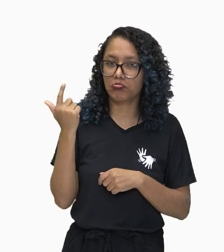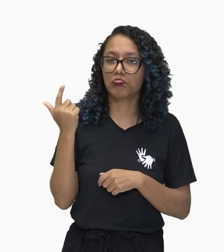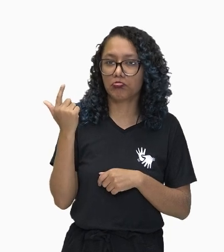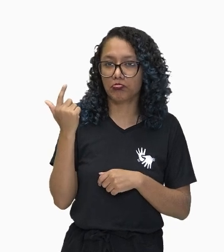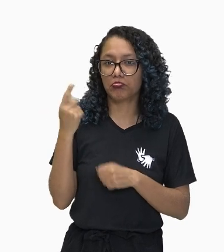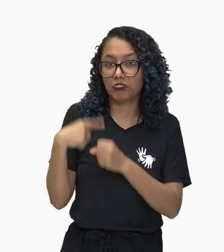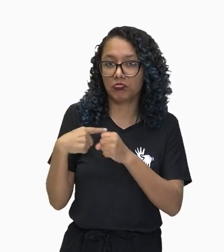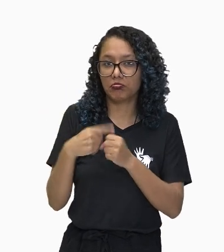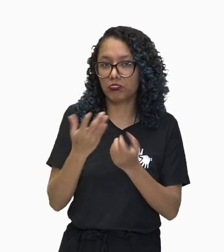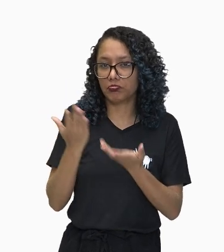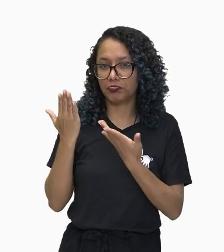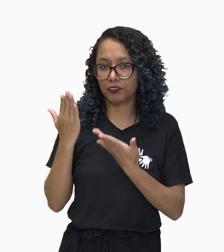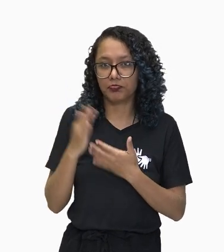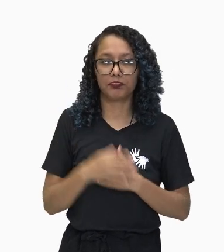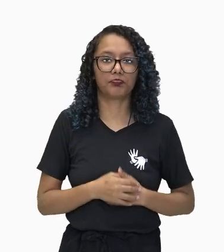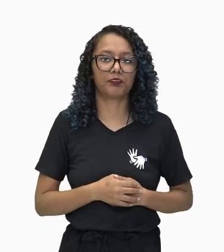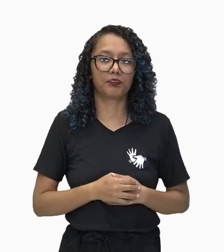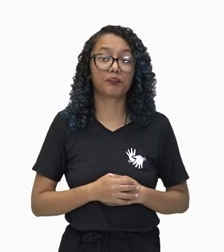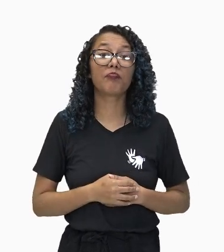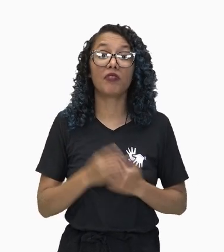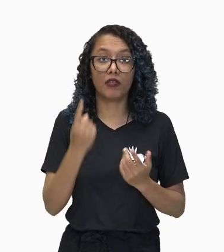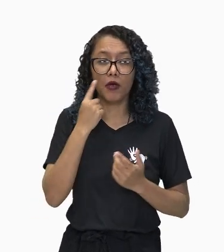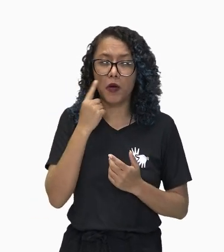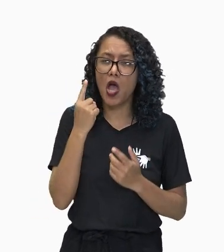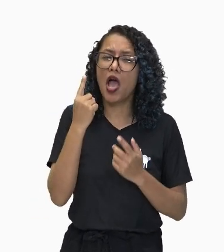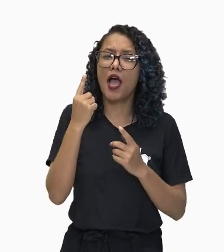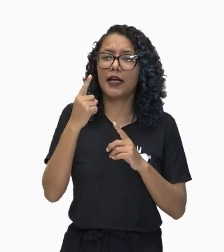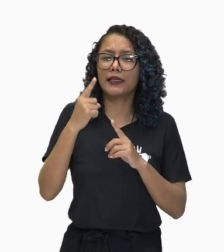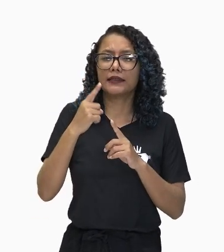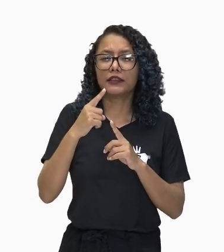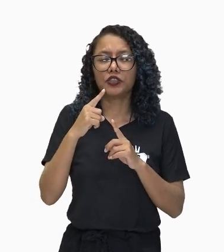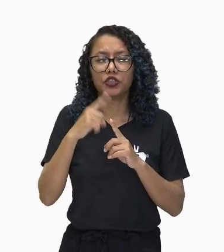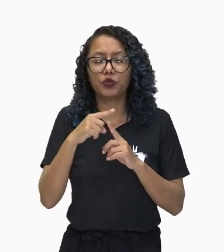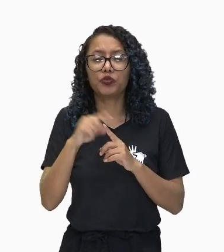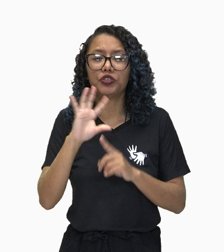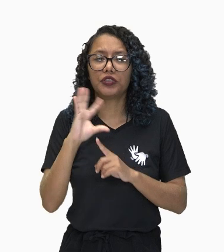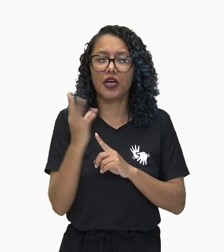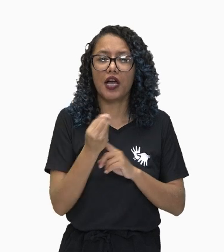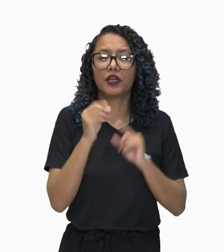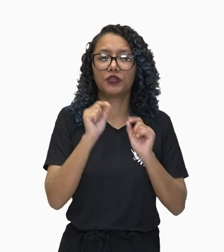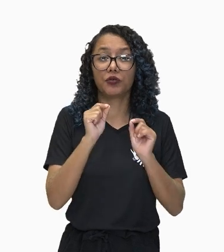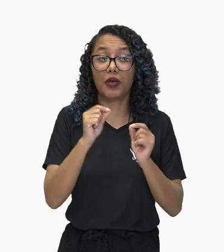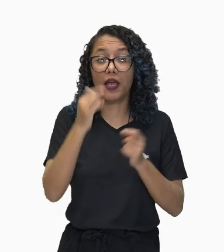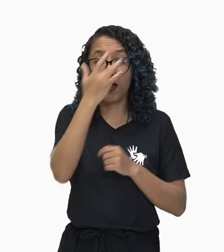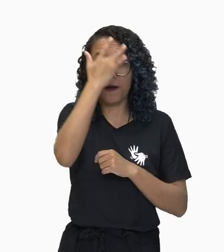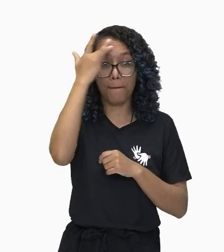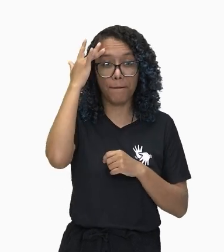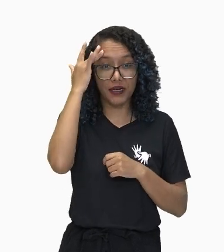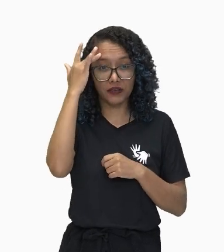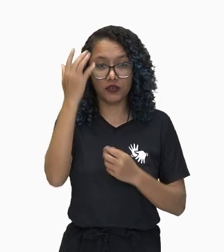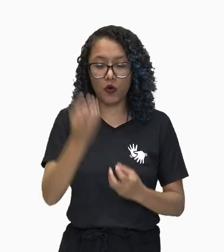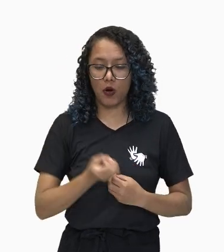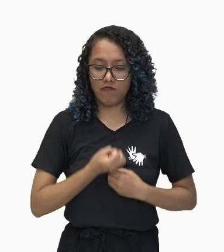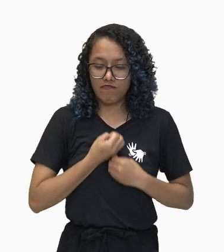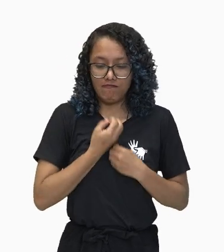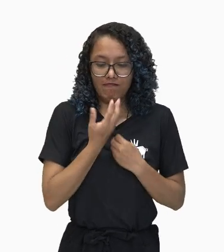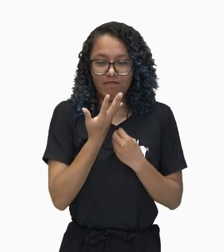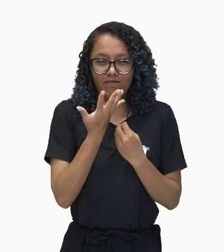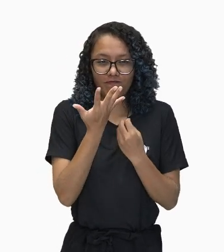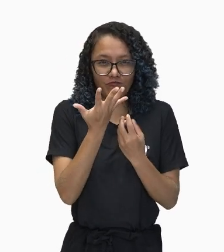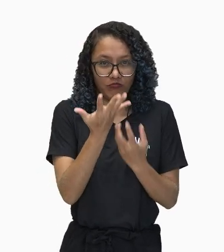e Múrcia. O flamenco é um tipo de arte em que a expressividade dos intérpretes é bastante